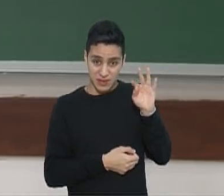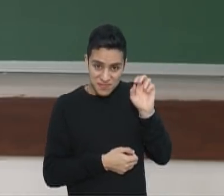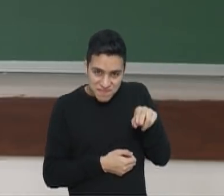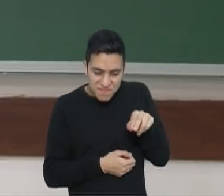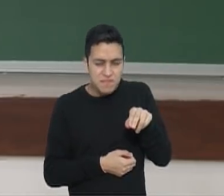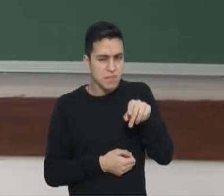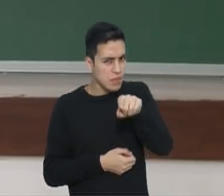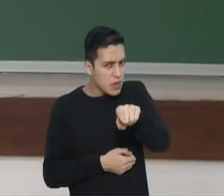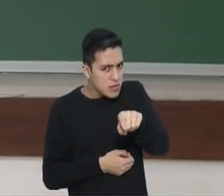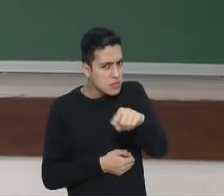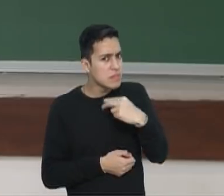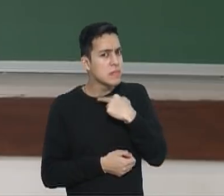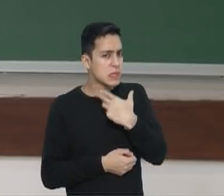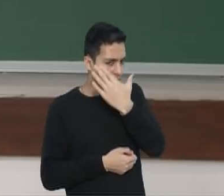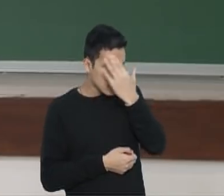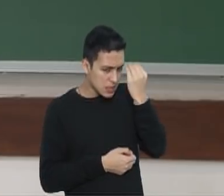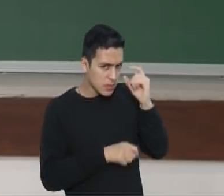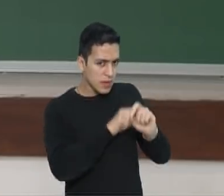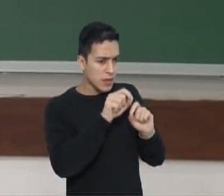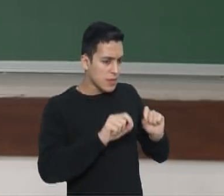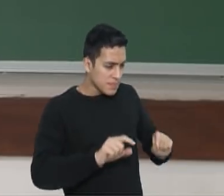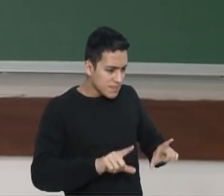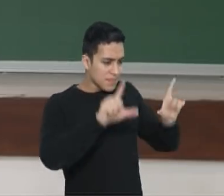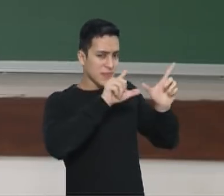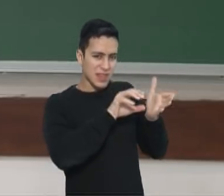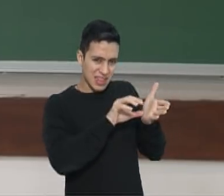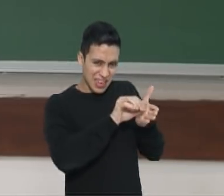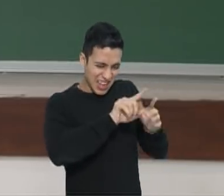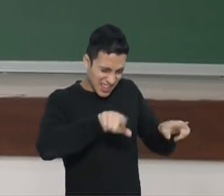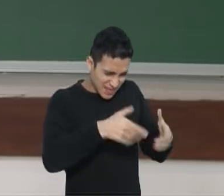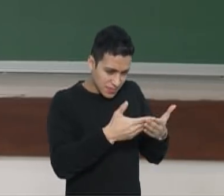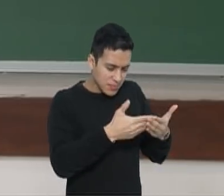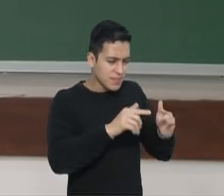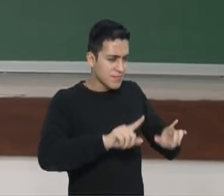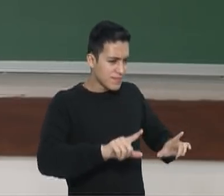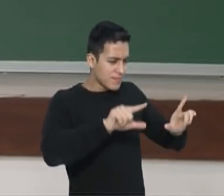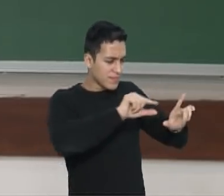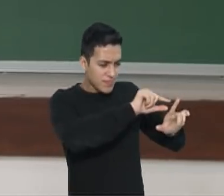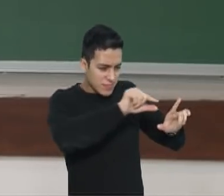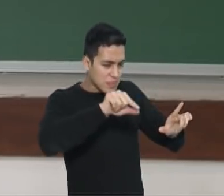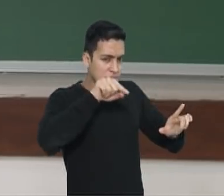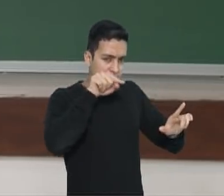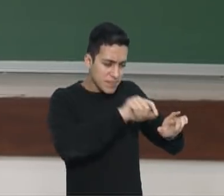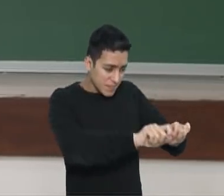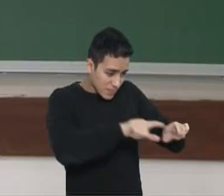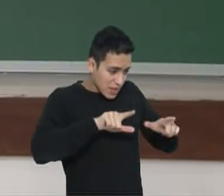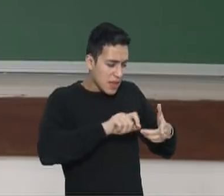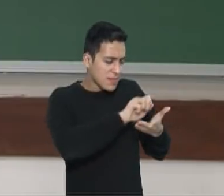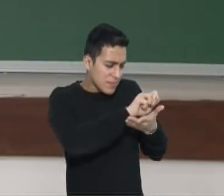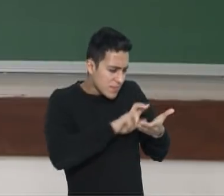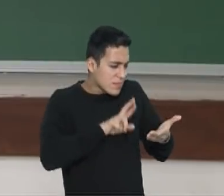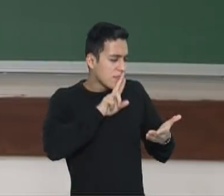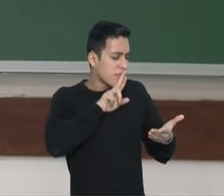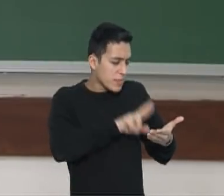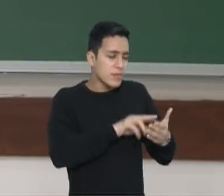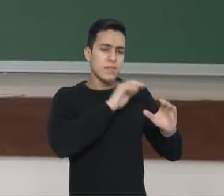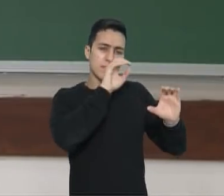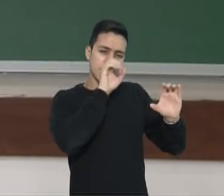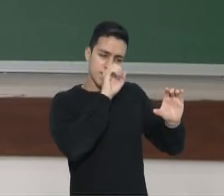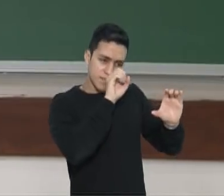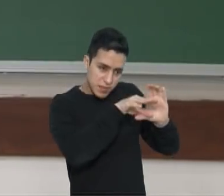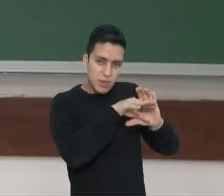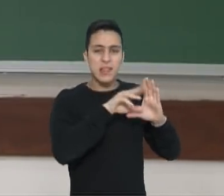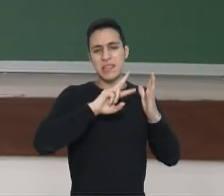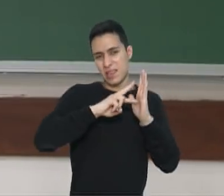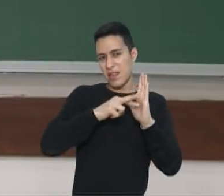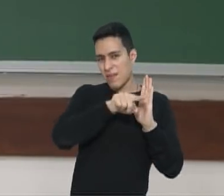fazendo o Classroom, clique no link número 1, nas atividades obrigatórias, faça as atividades e poste as atividades que valem também sua presença.